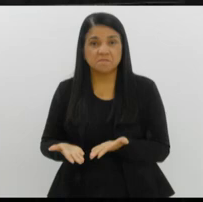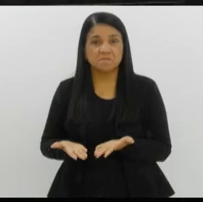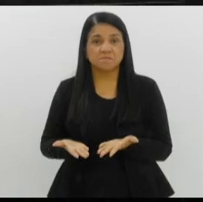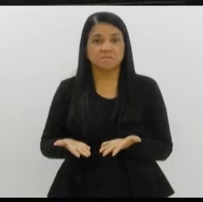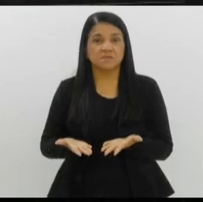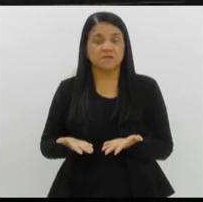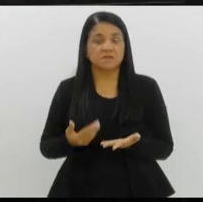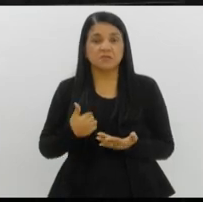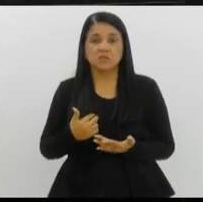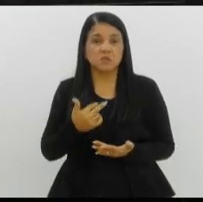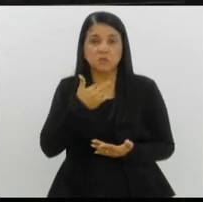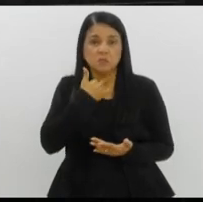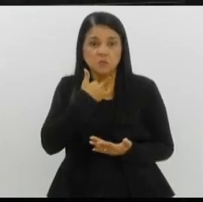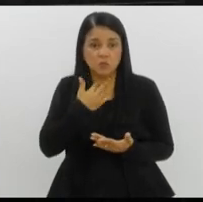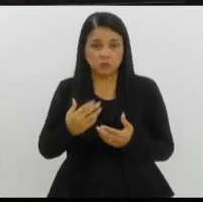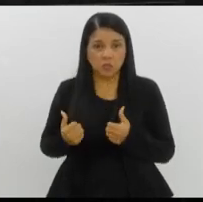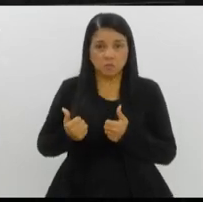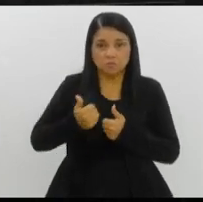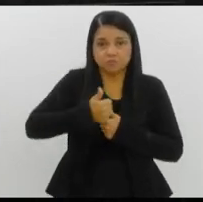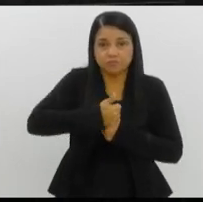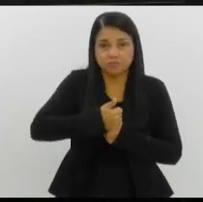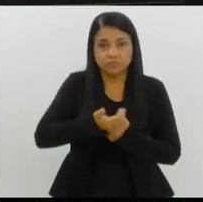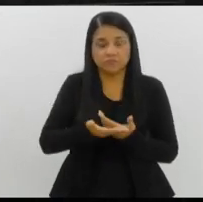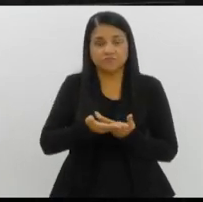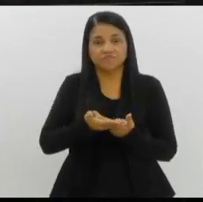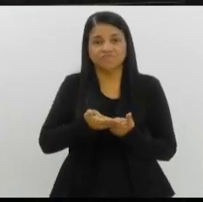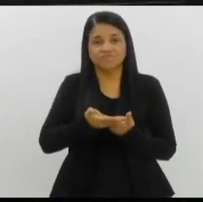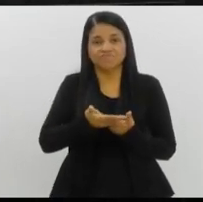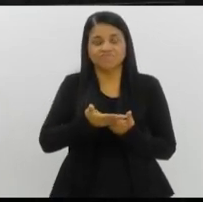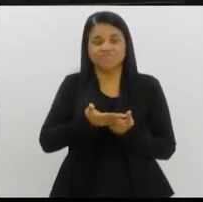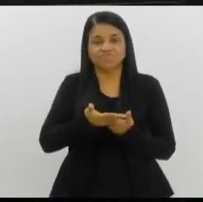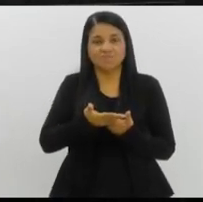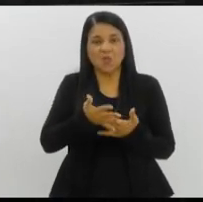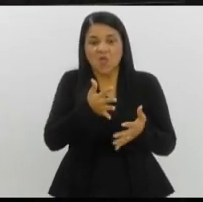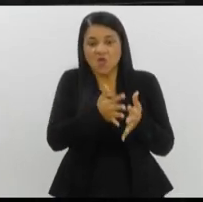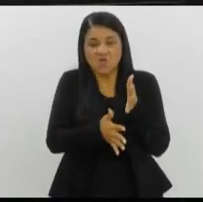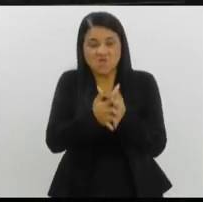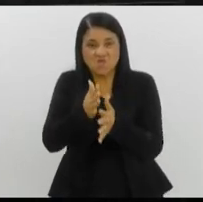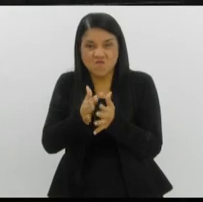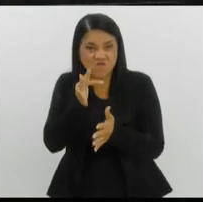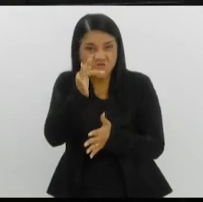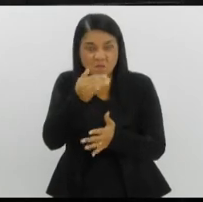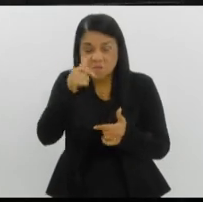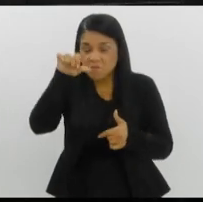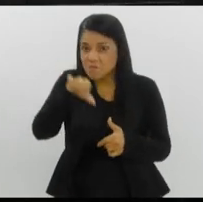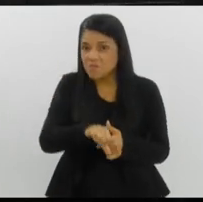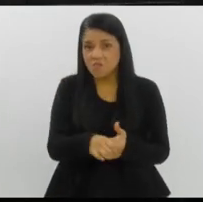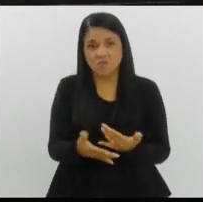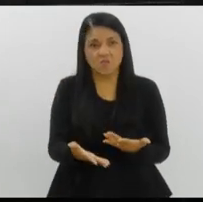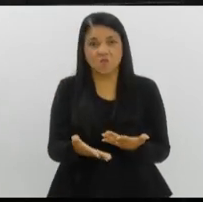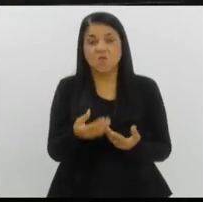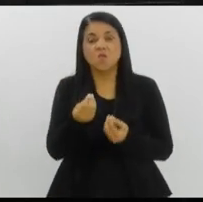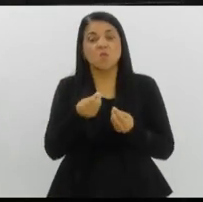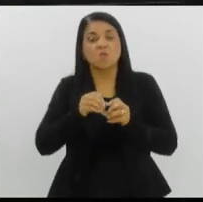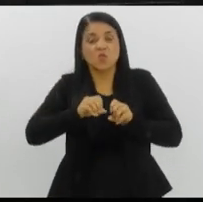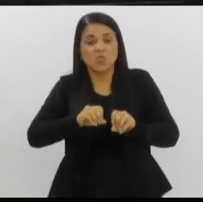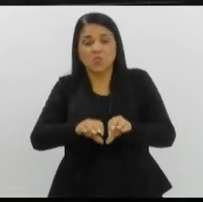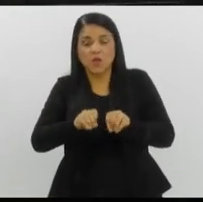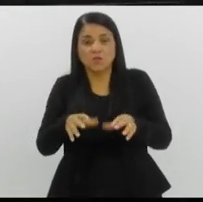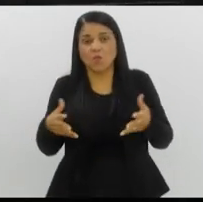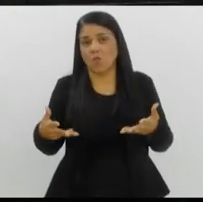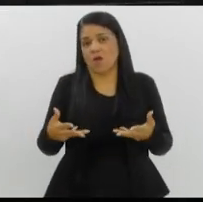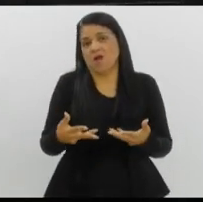sem poder ter reposição, o caos será maior ainda. Como podemos ter educação de